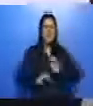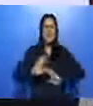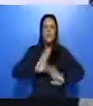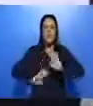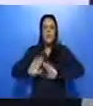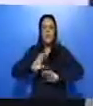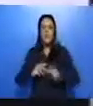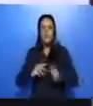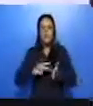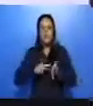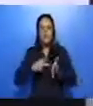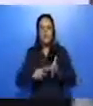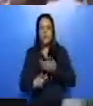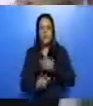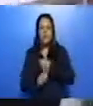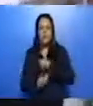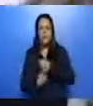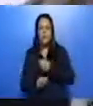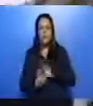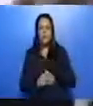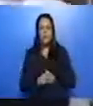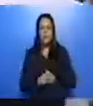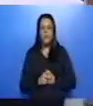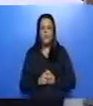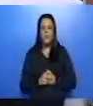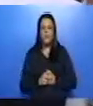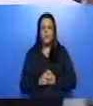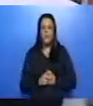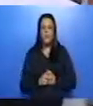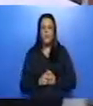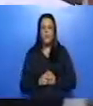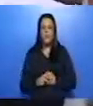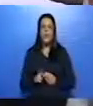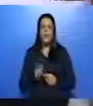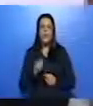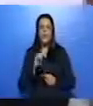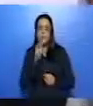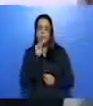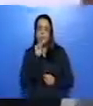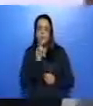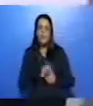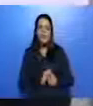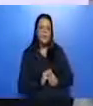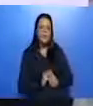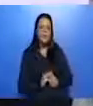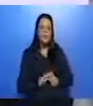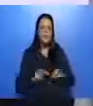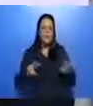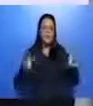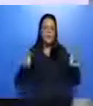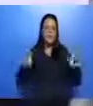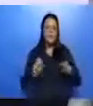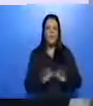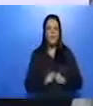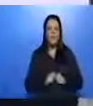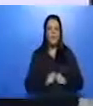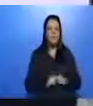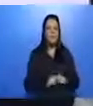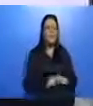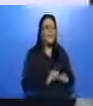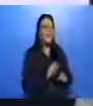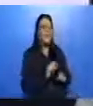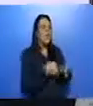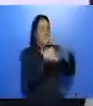vocês? Então, vai ter a presença de um verbo de ligação. A certeza é a minha primeira oração, a principal. Tem o